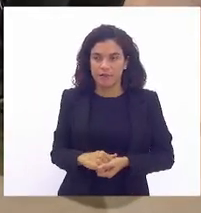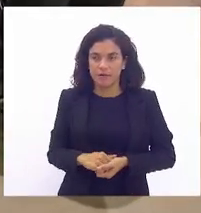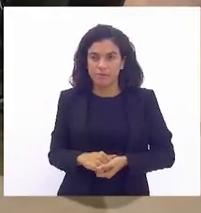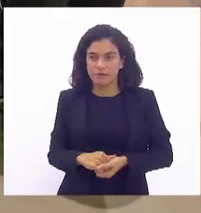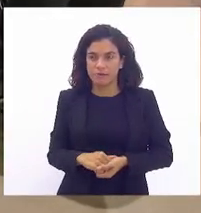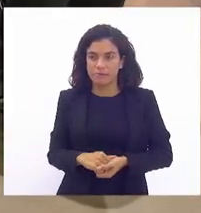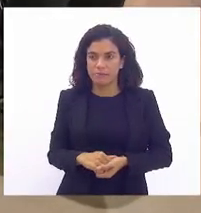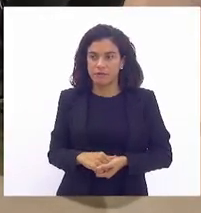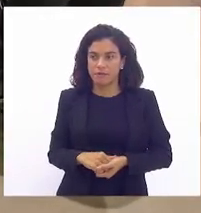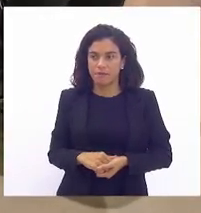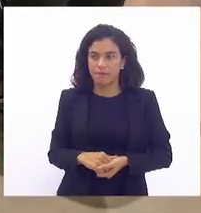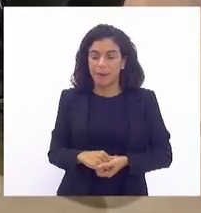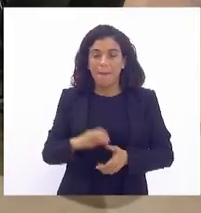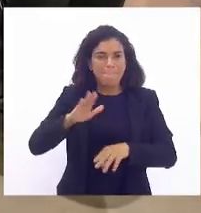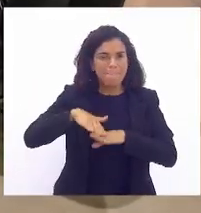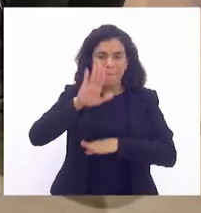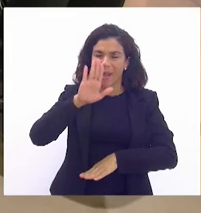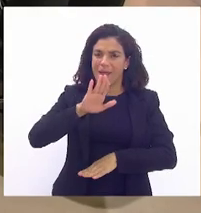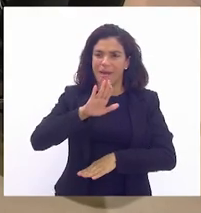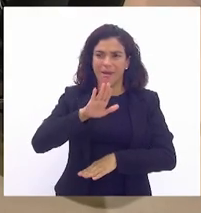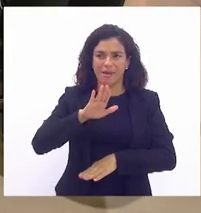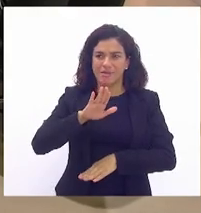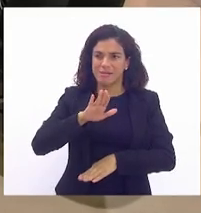Mais disso, deputado Jair.